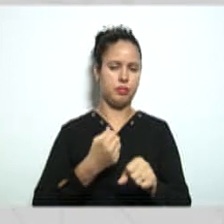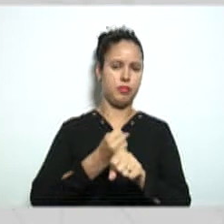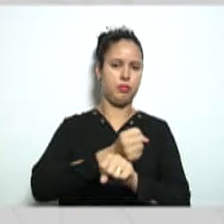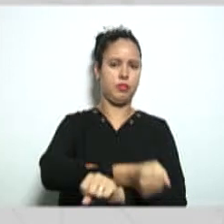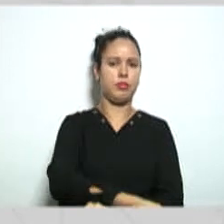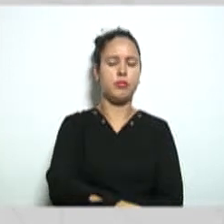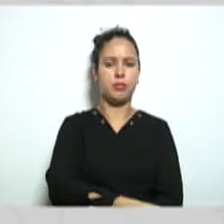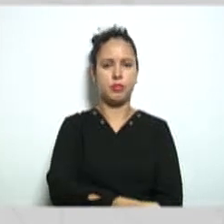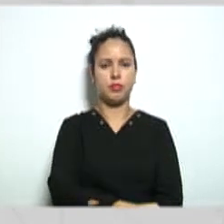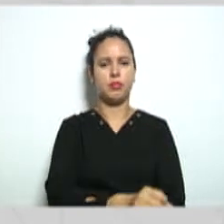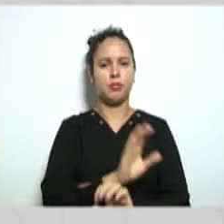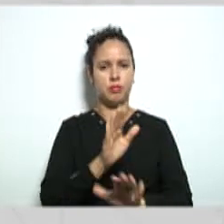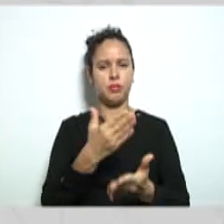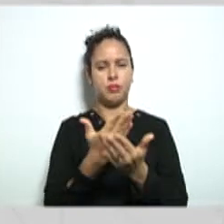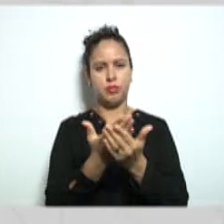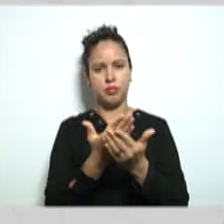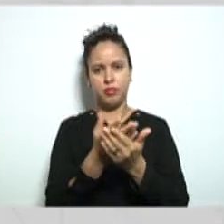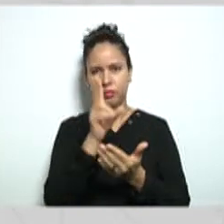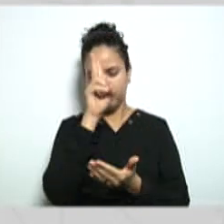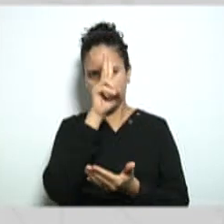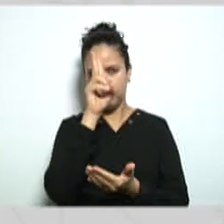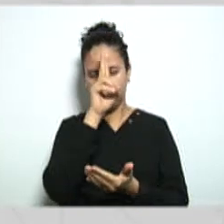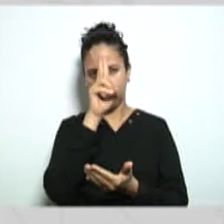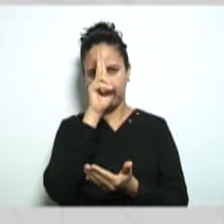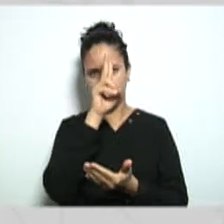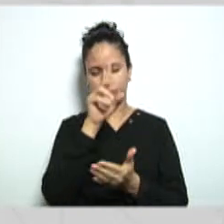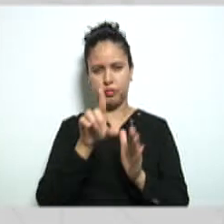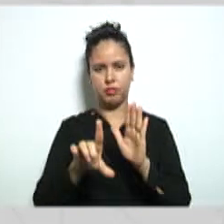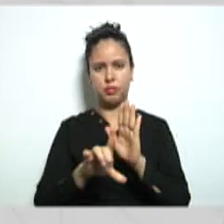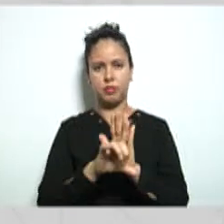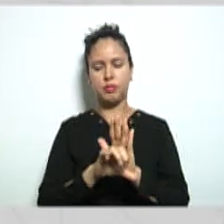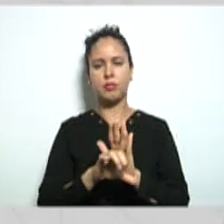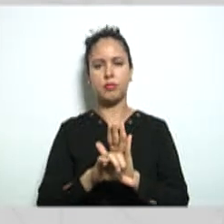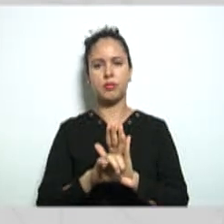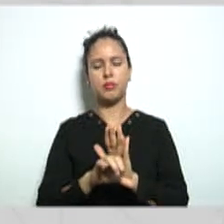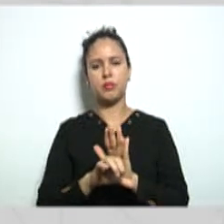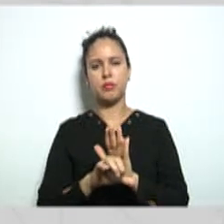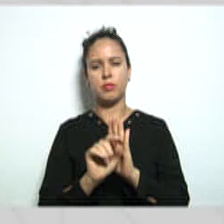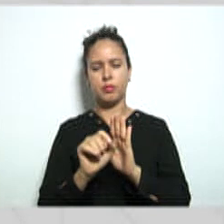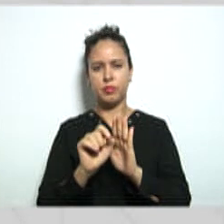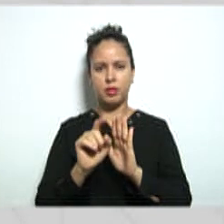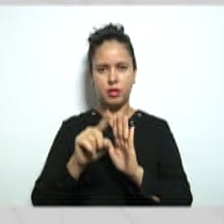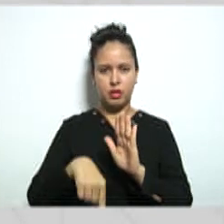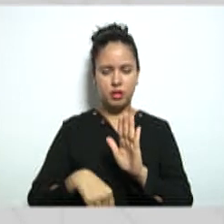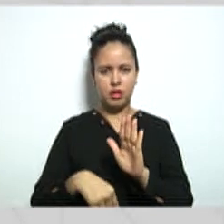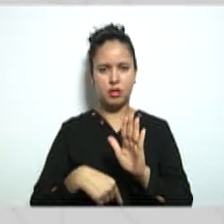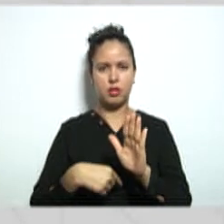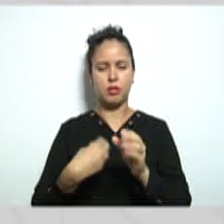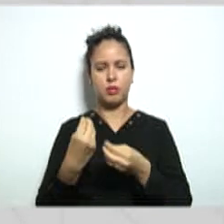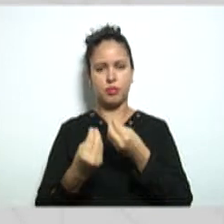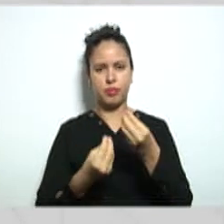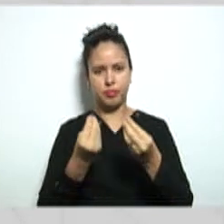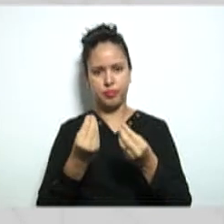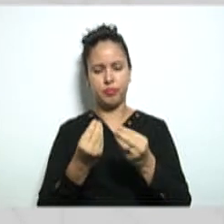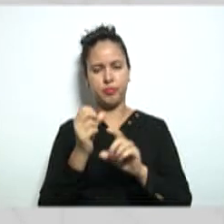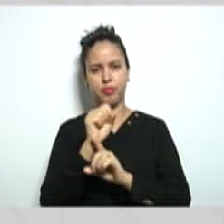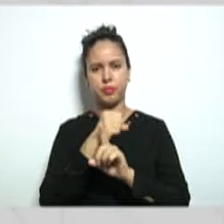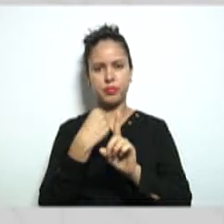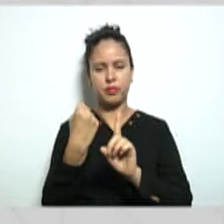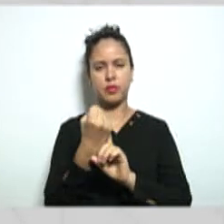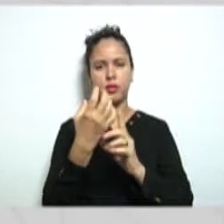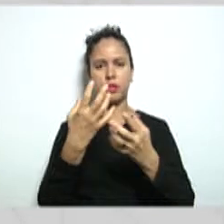que a gente estuda na história da Lei Áurea, o trabalho escravo, ele era a forma legal e